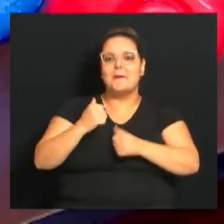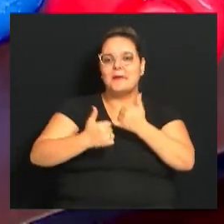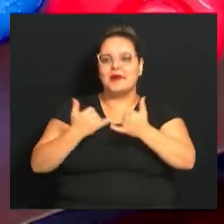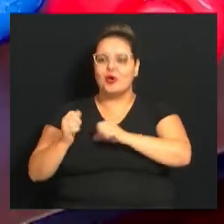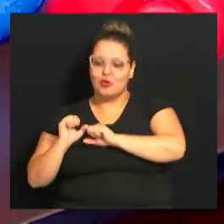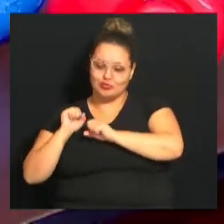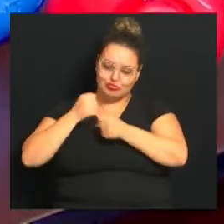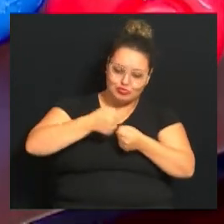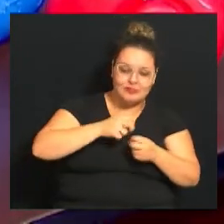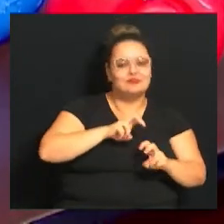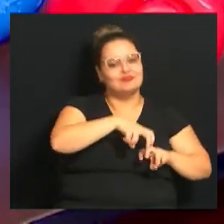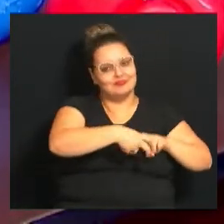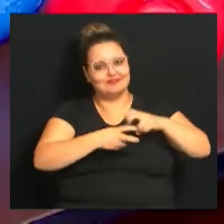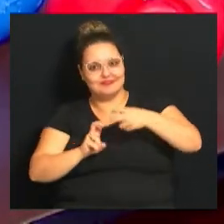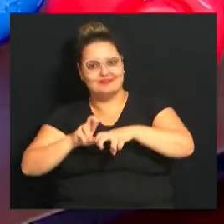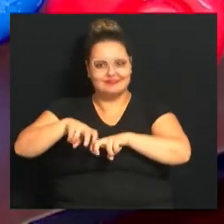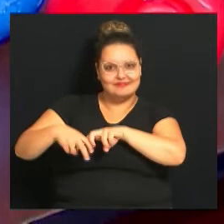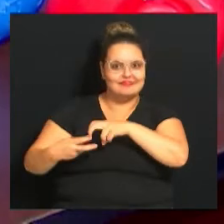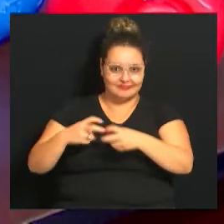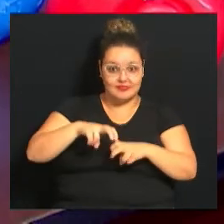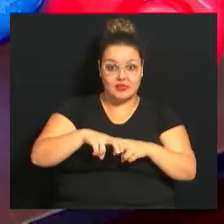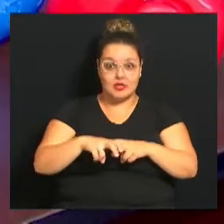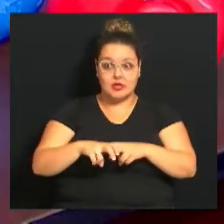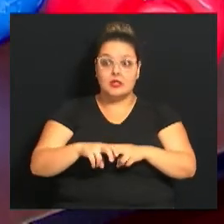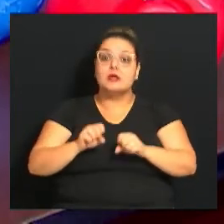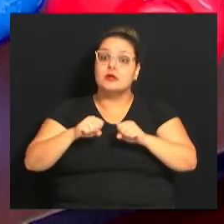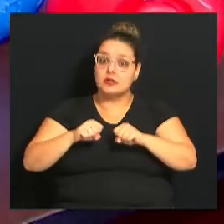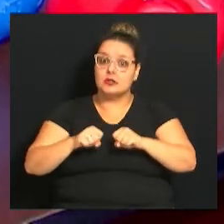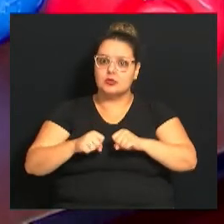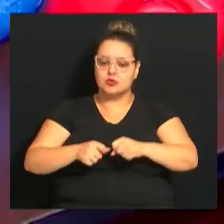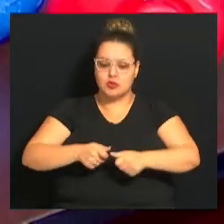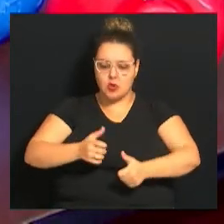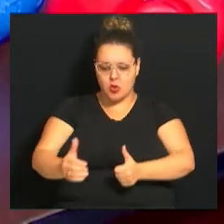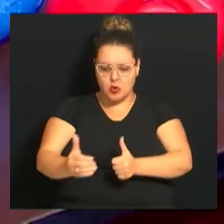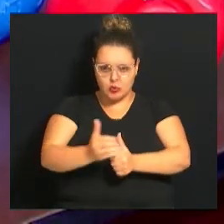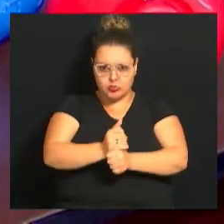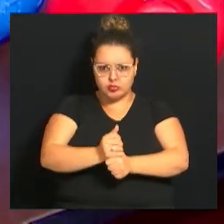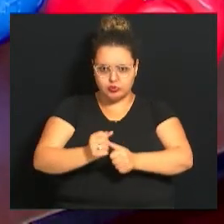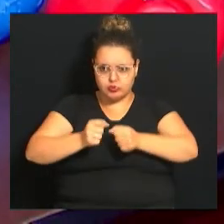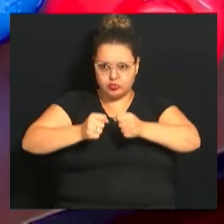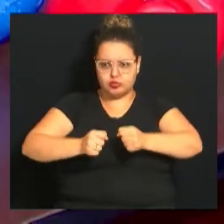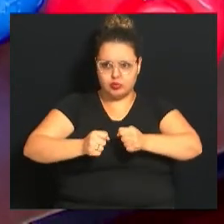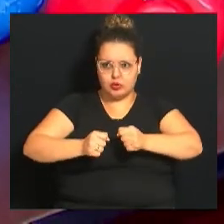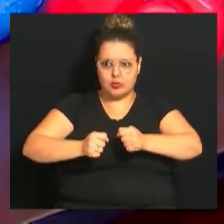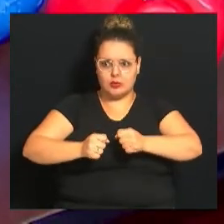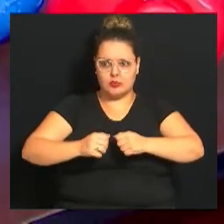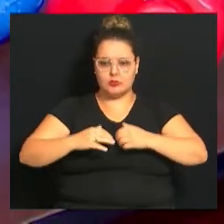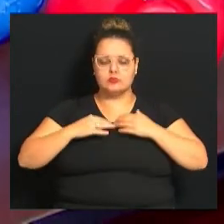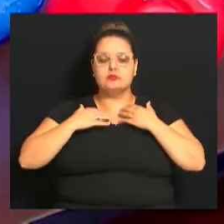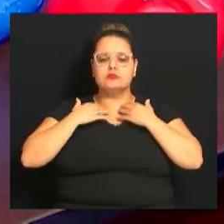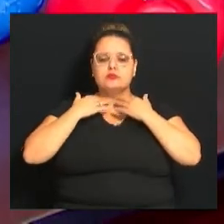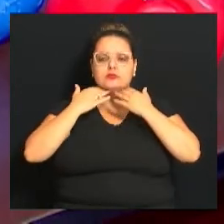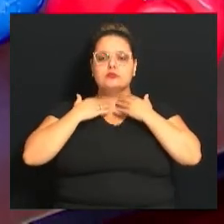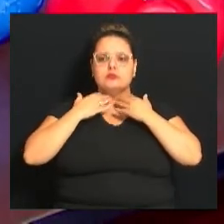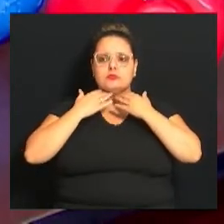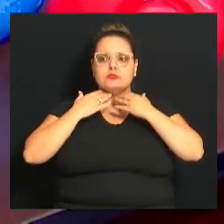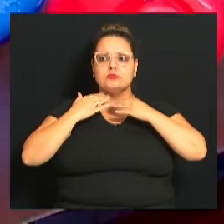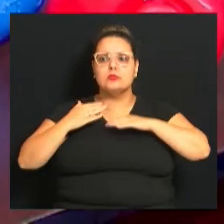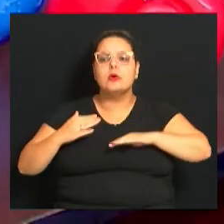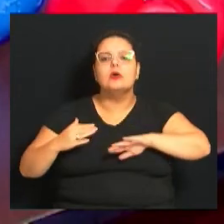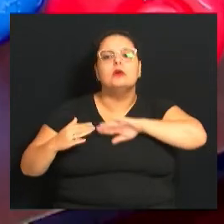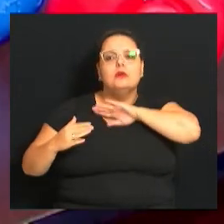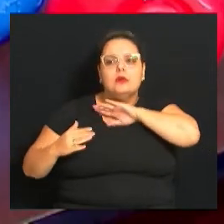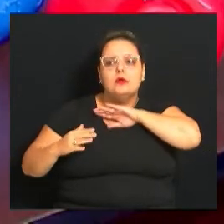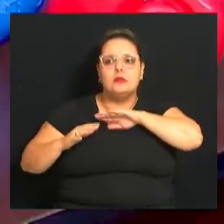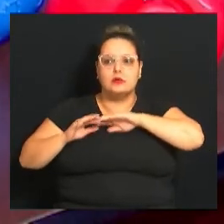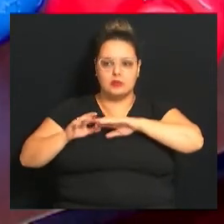monta, mas em alguns casos sim, é um caso de dominância. E normalmente é a sobreposição do pescoço sobre o dorso, ou então até a